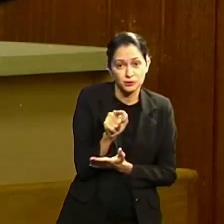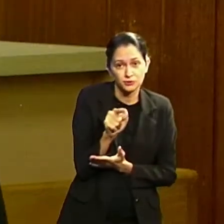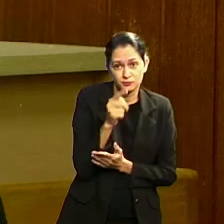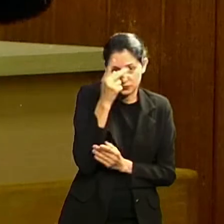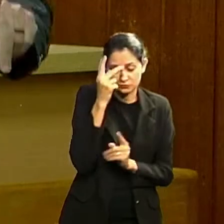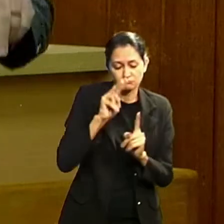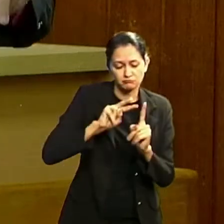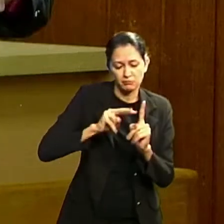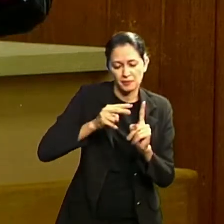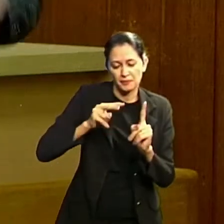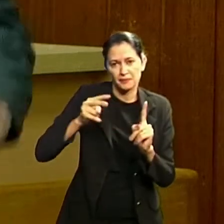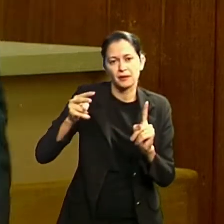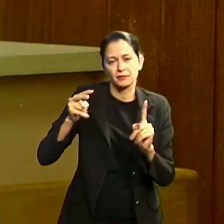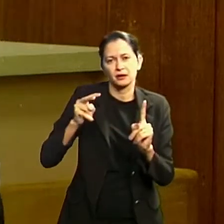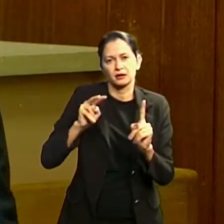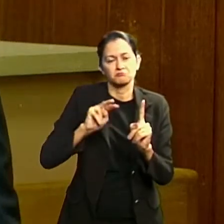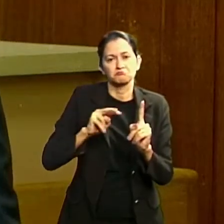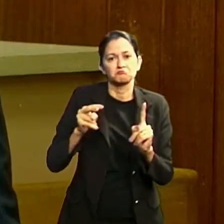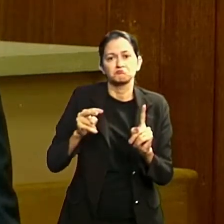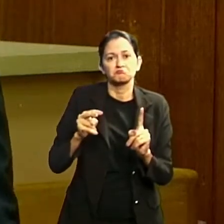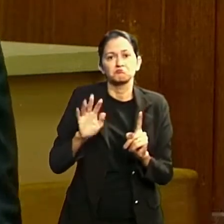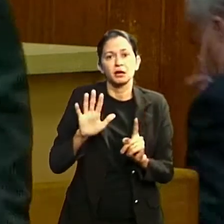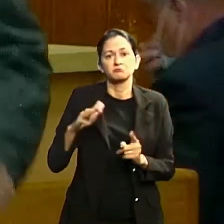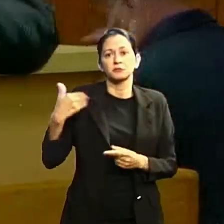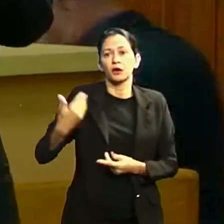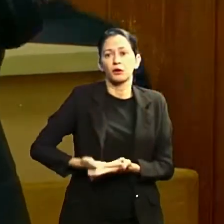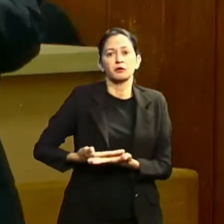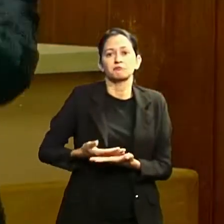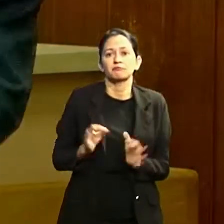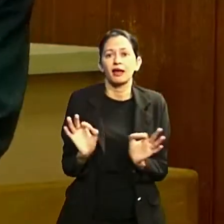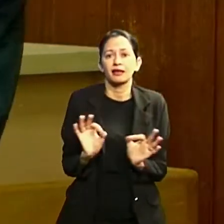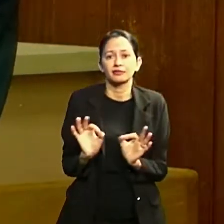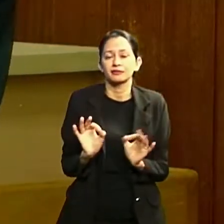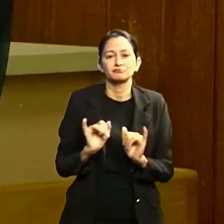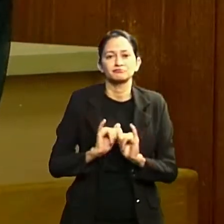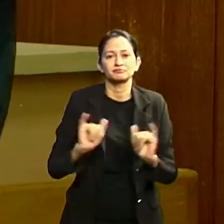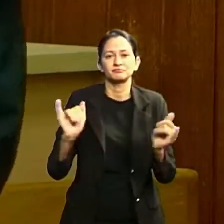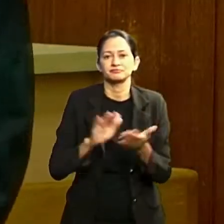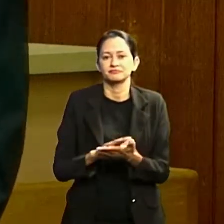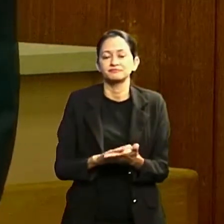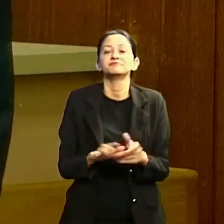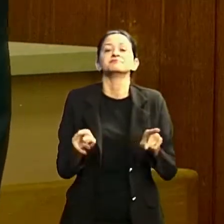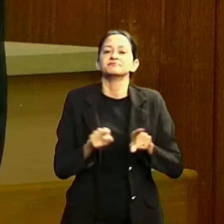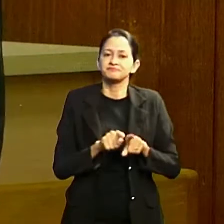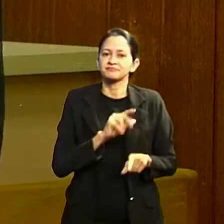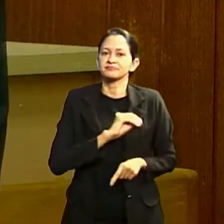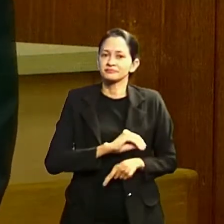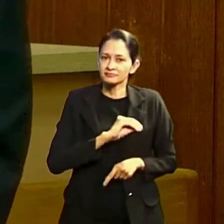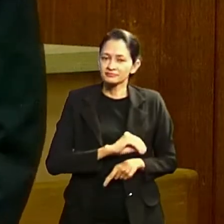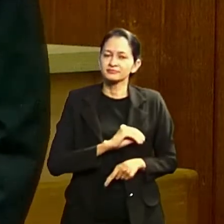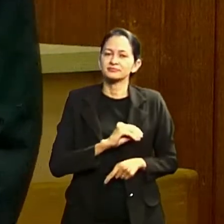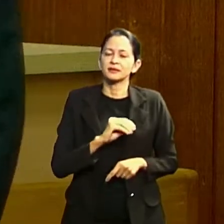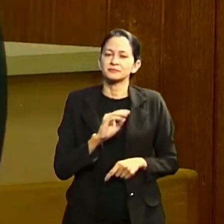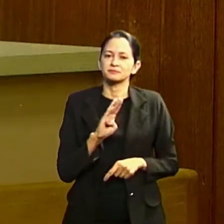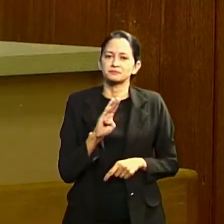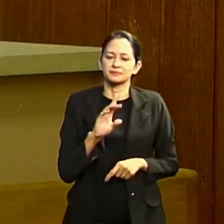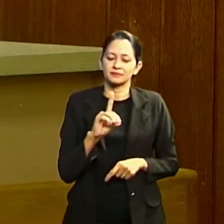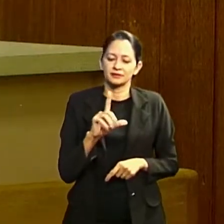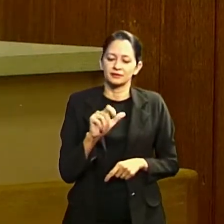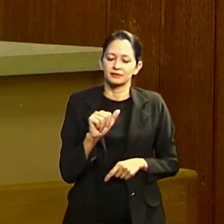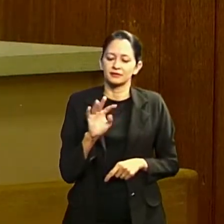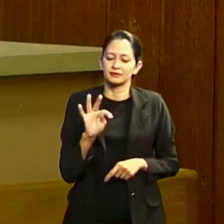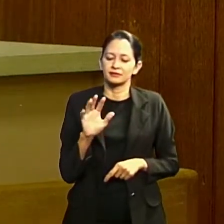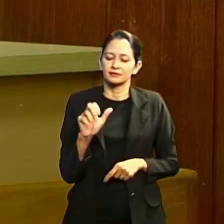foram assinadas e não foram publicadas no Diário Oficial, e que teria também a data base, que esse mês de